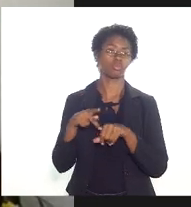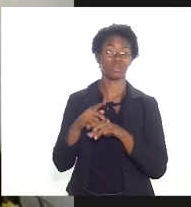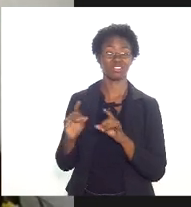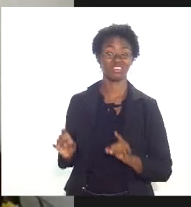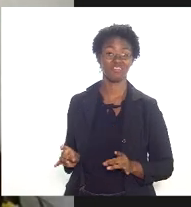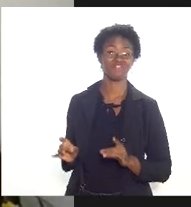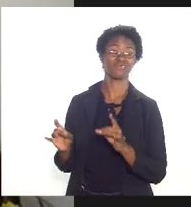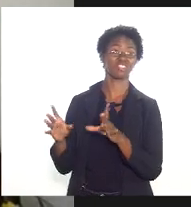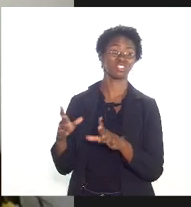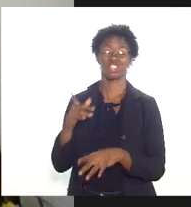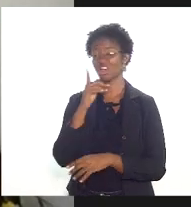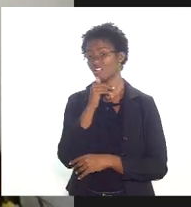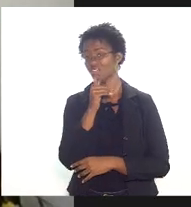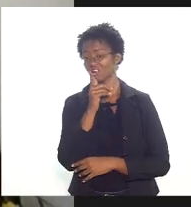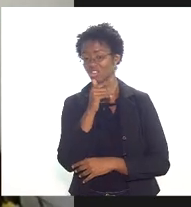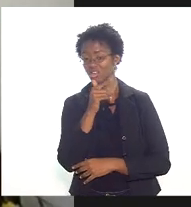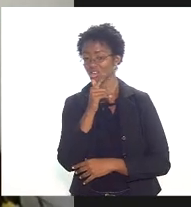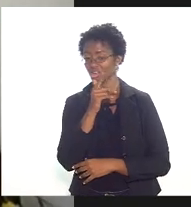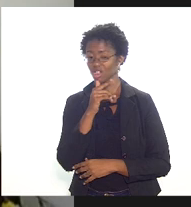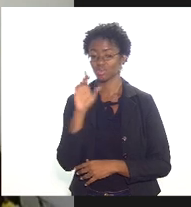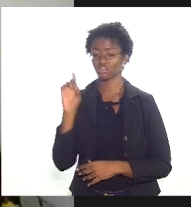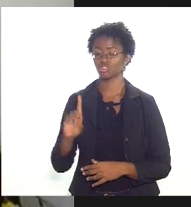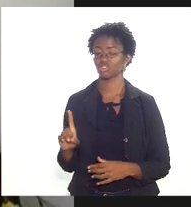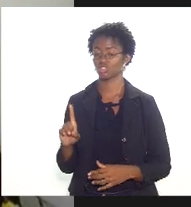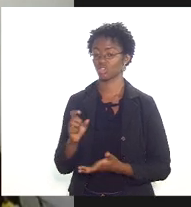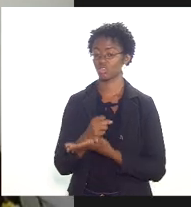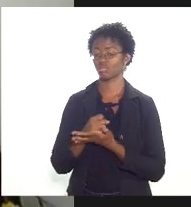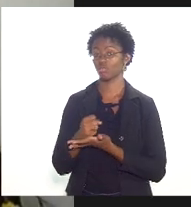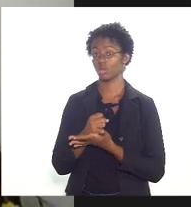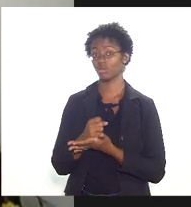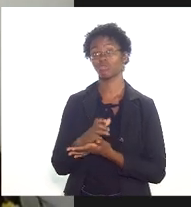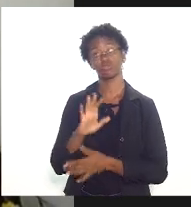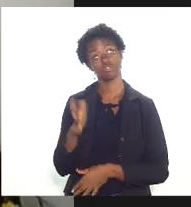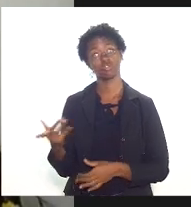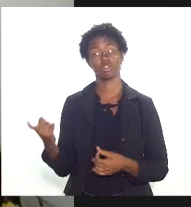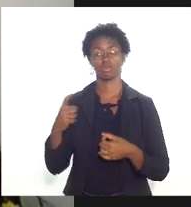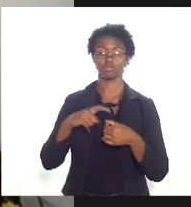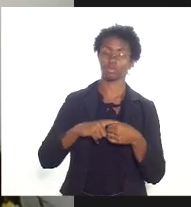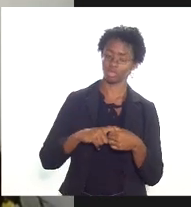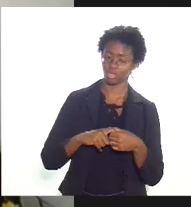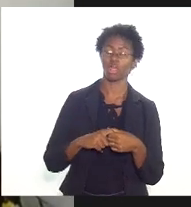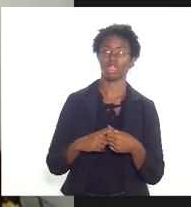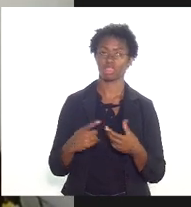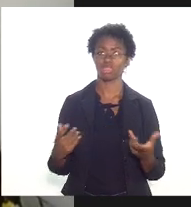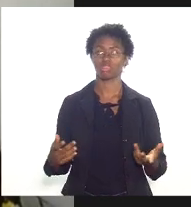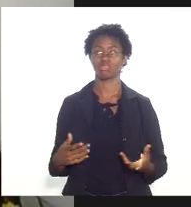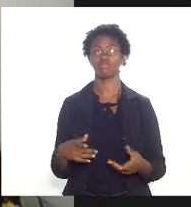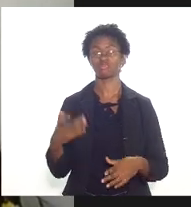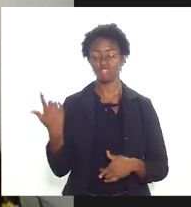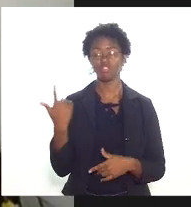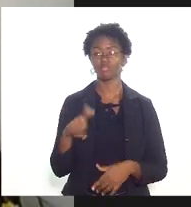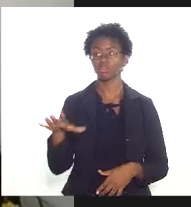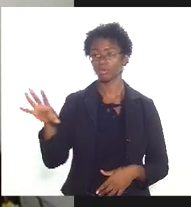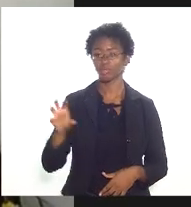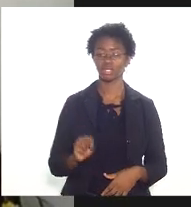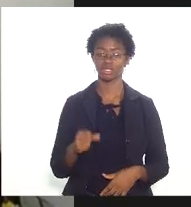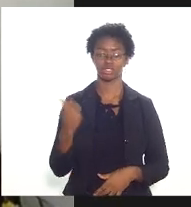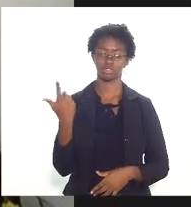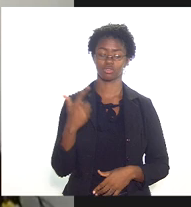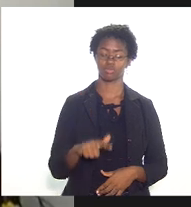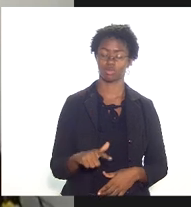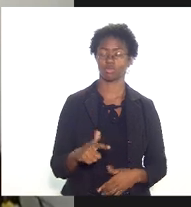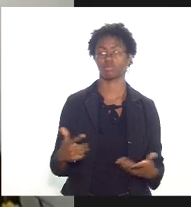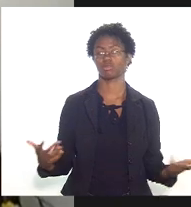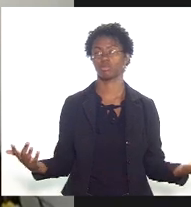batizaram a água saneamento básico já estou retornando já estão em status usando esse bem tão